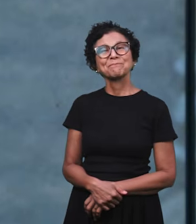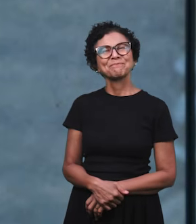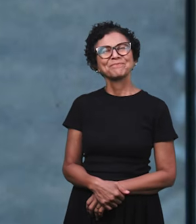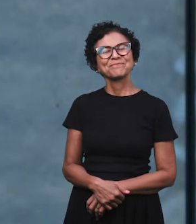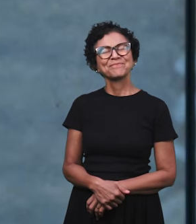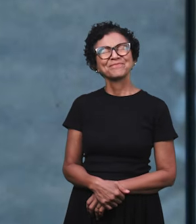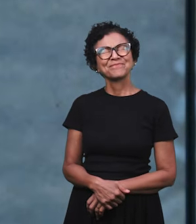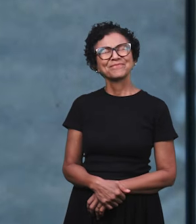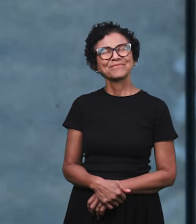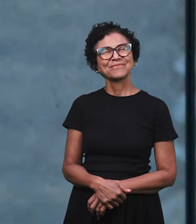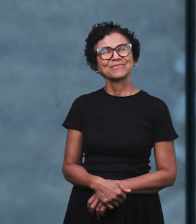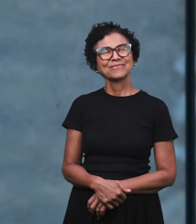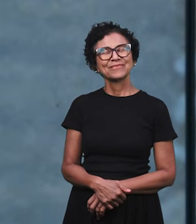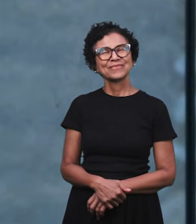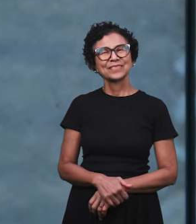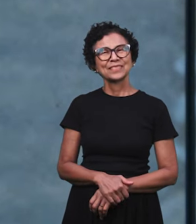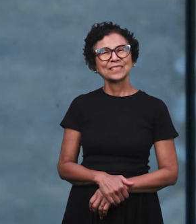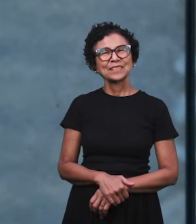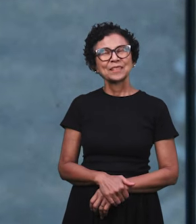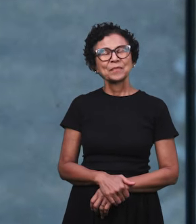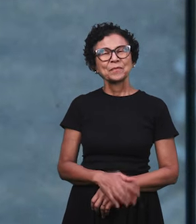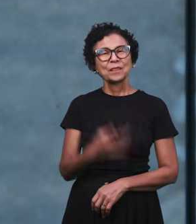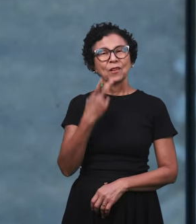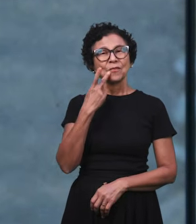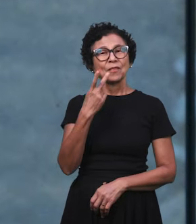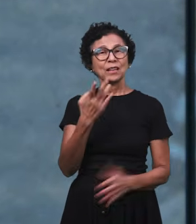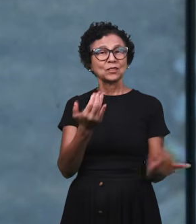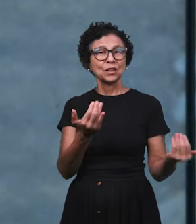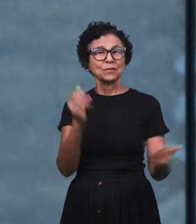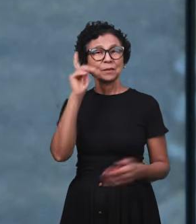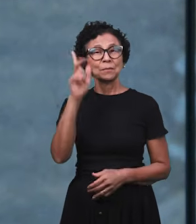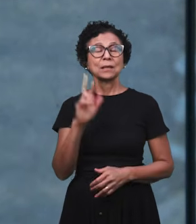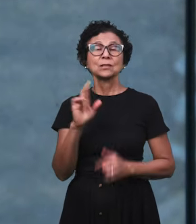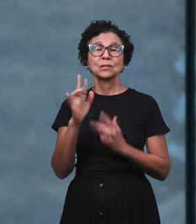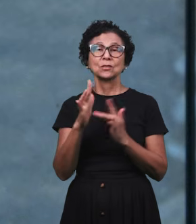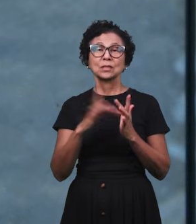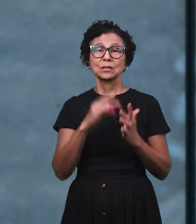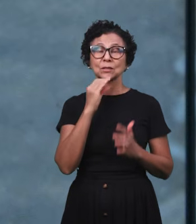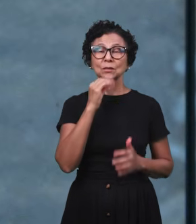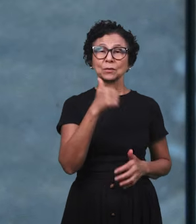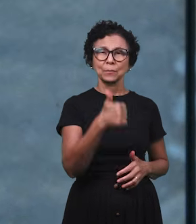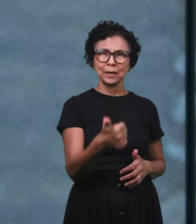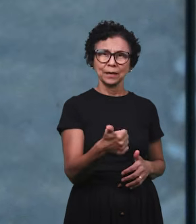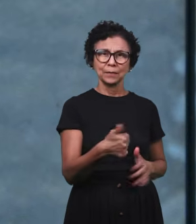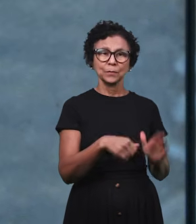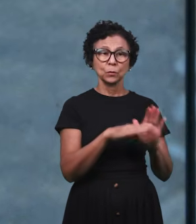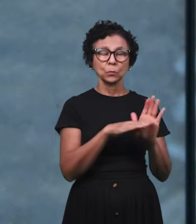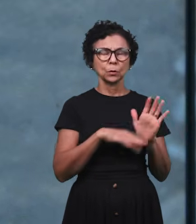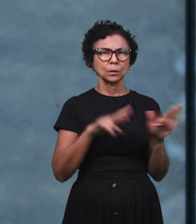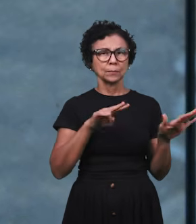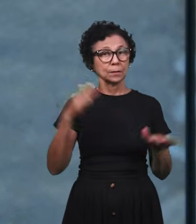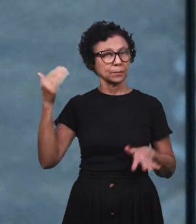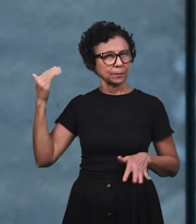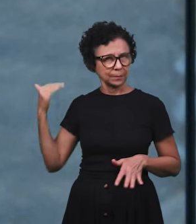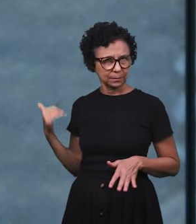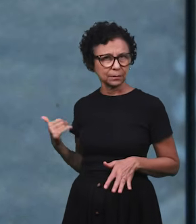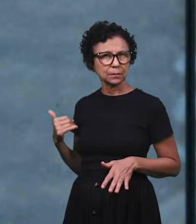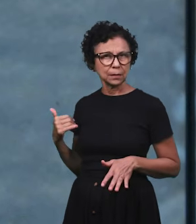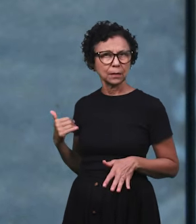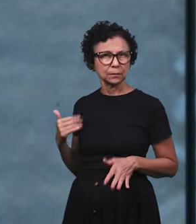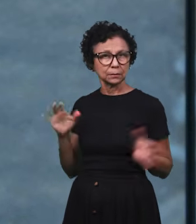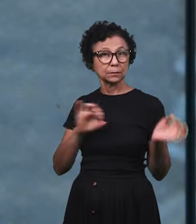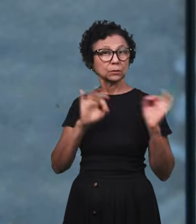Fala, jovem, a paz do Senhor Jesus, como é que você tá? Tá bem? Assistiu o programa da semana passada, já começa assim, tá? Assistiu o programa da